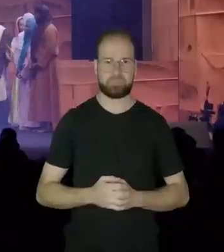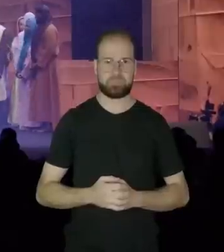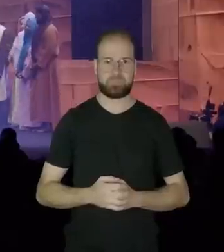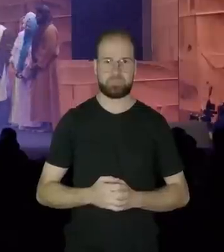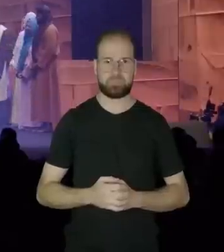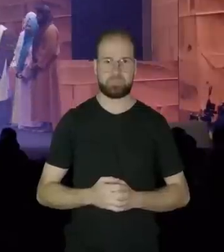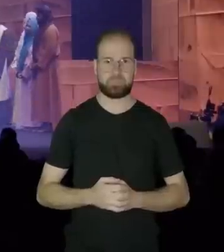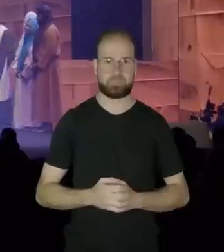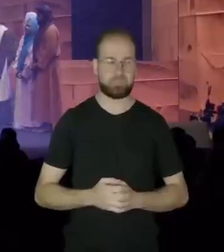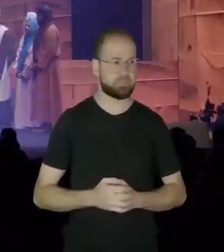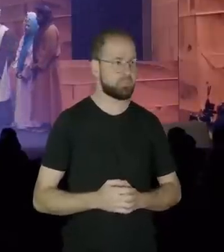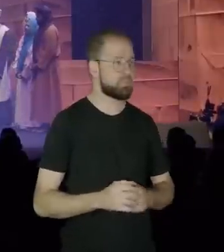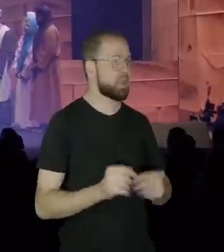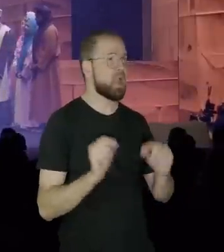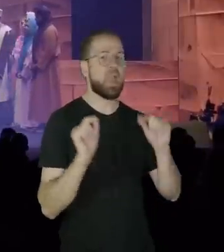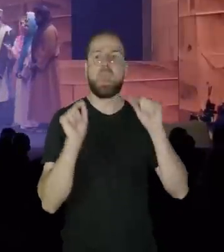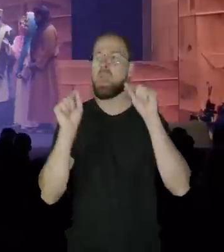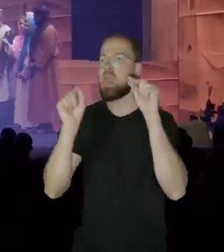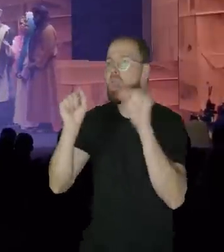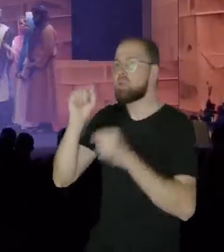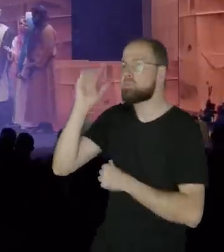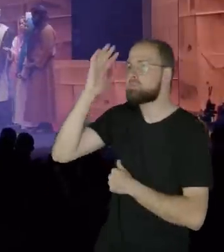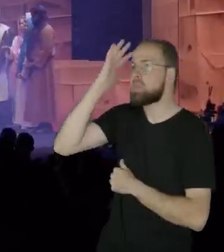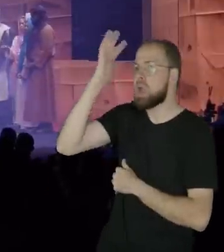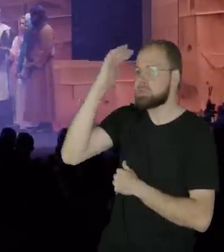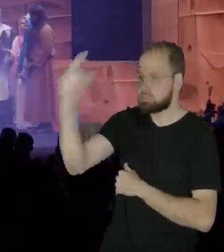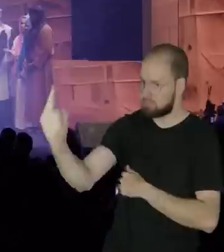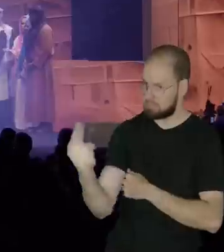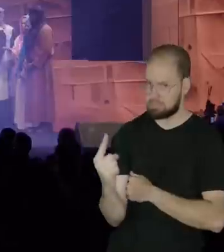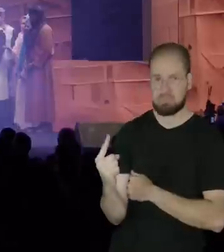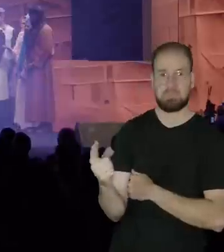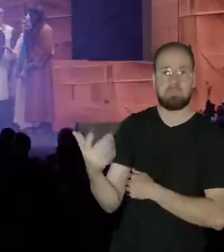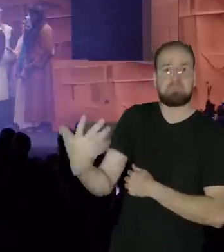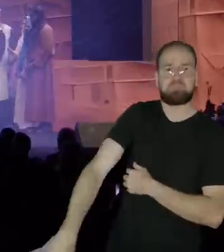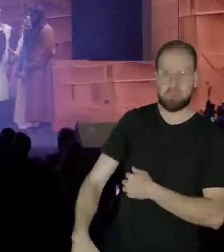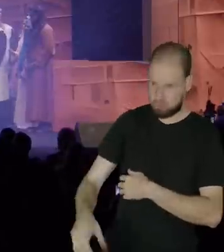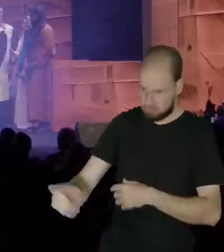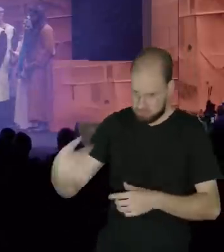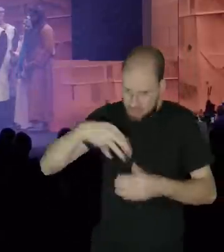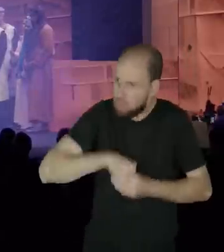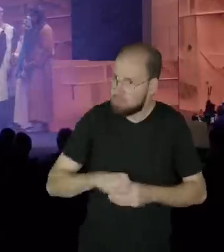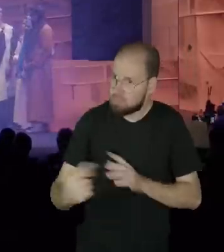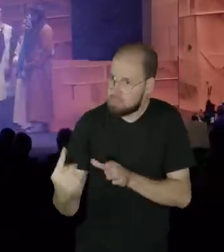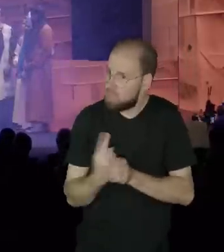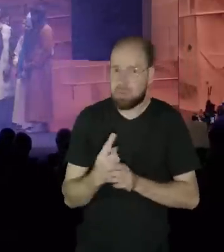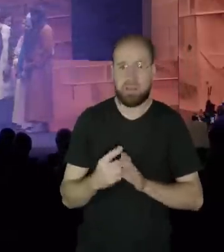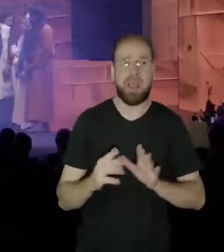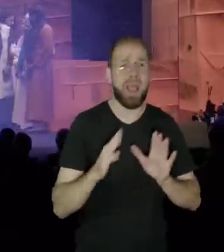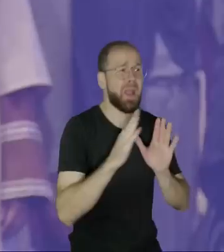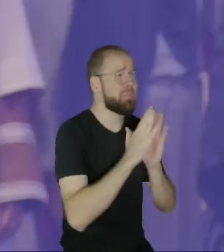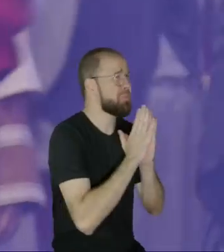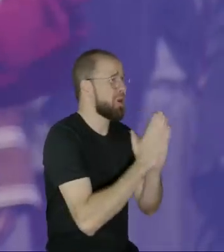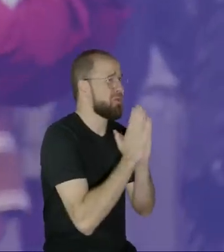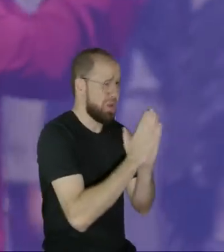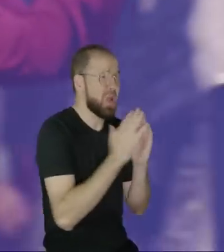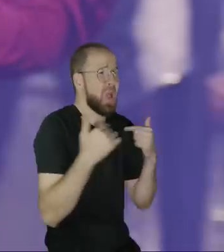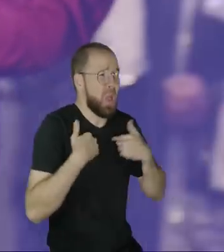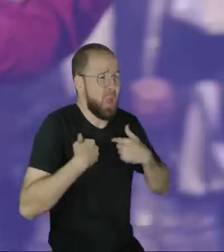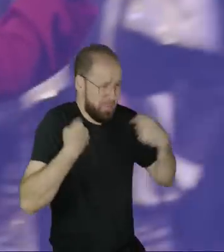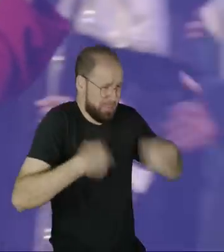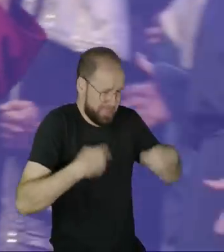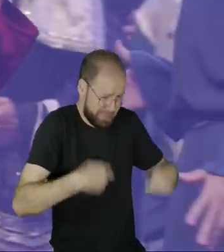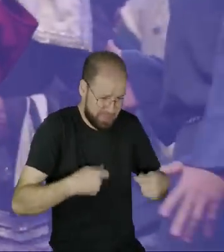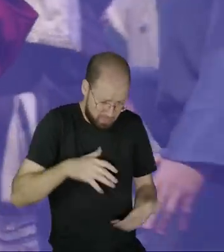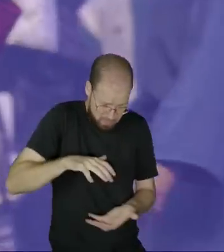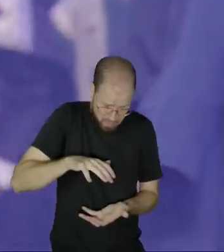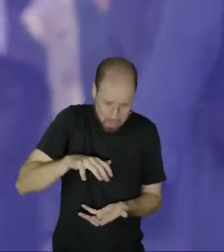Quem pensa ser esta qualquer que queira entrar neste recinto? Por favor! Eu preciso entrar! Trago aqui um presente